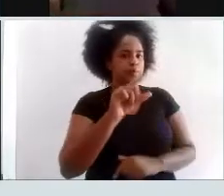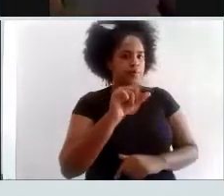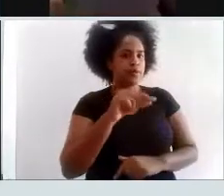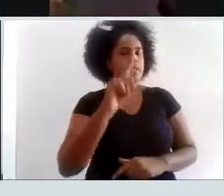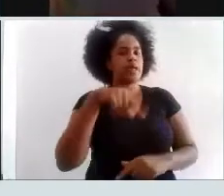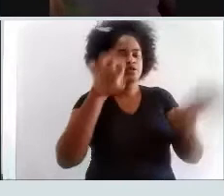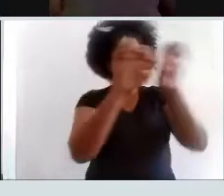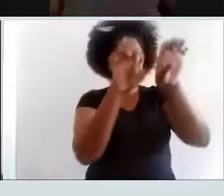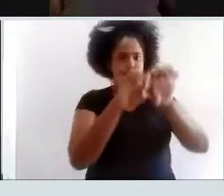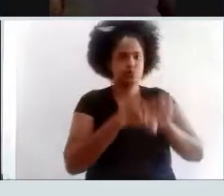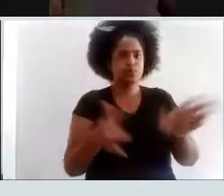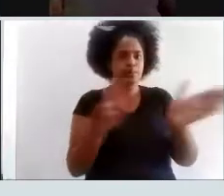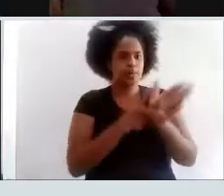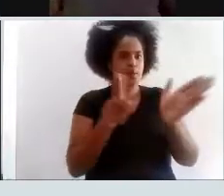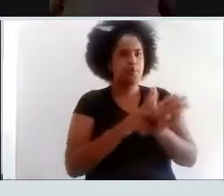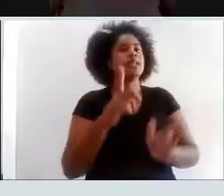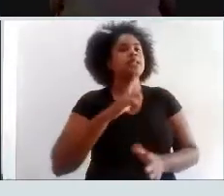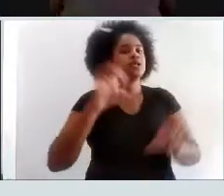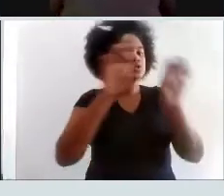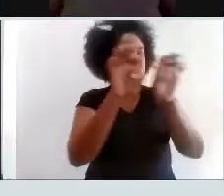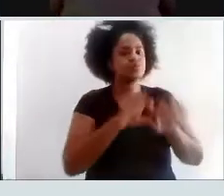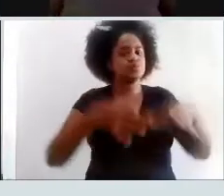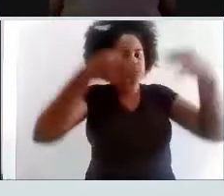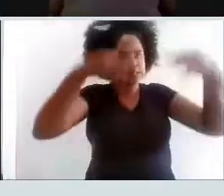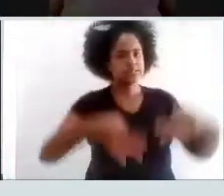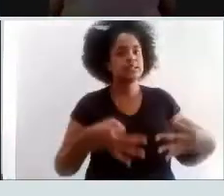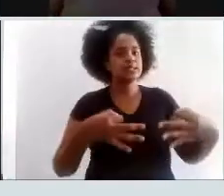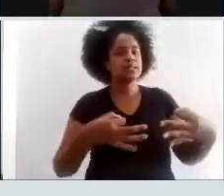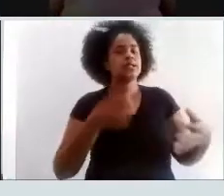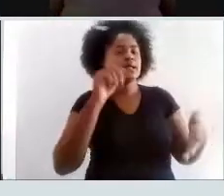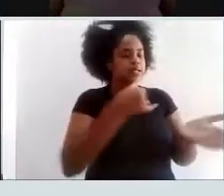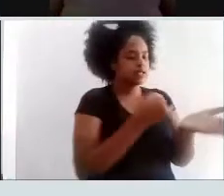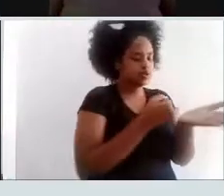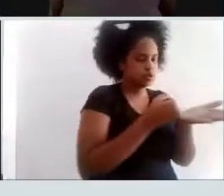estrutura. Ele tem uma estrutura fixa de introdução,